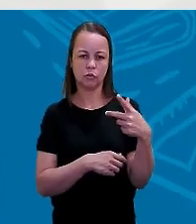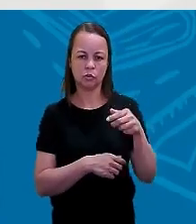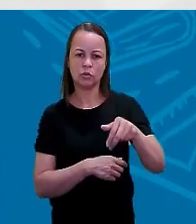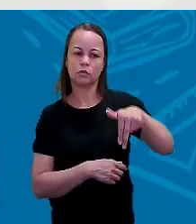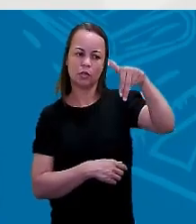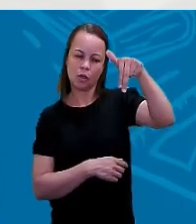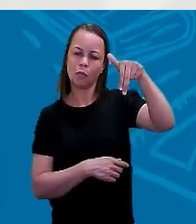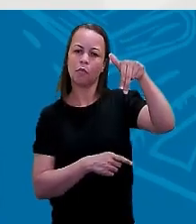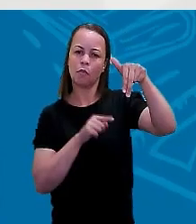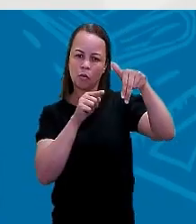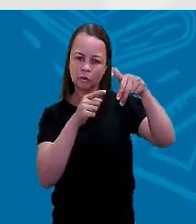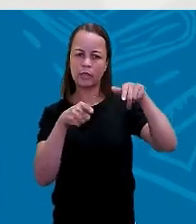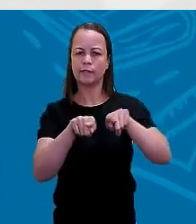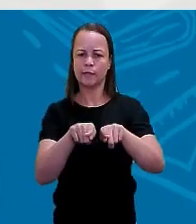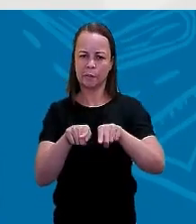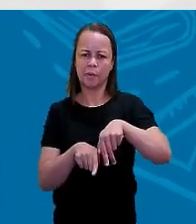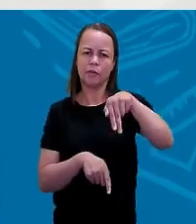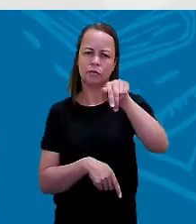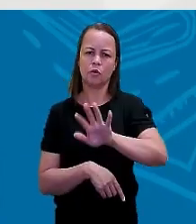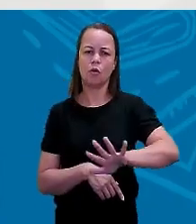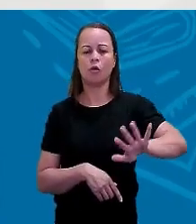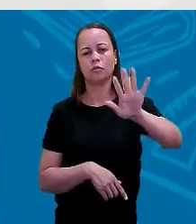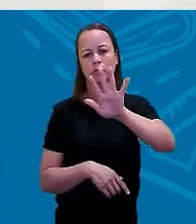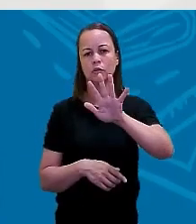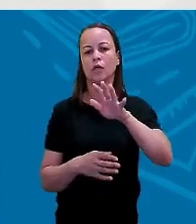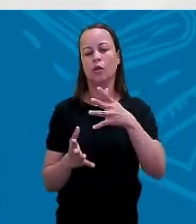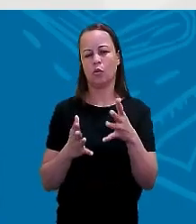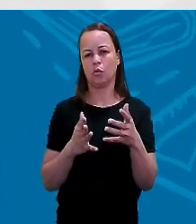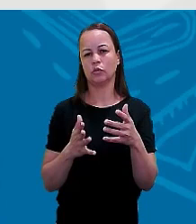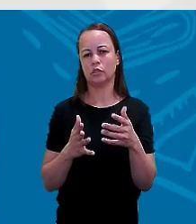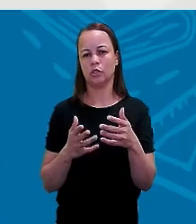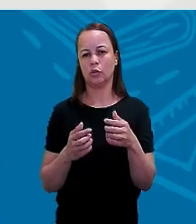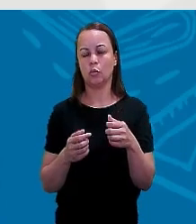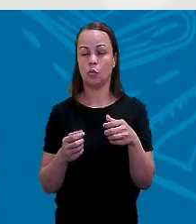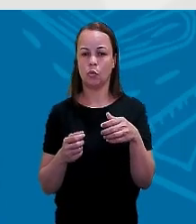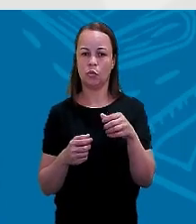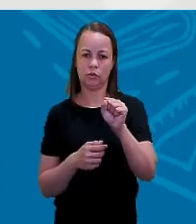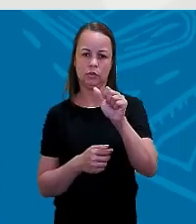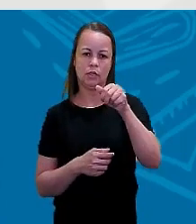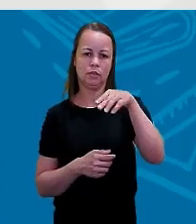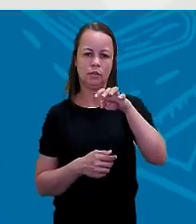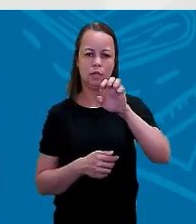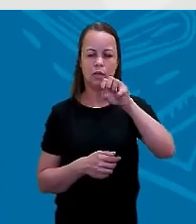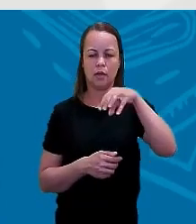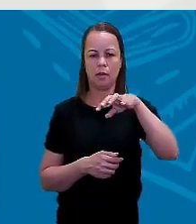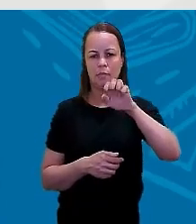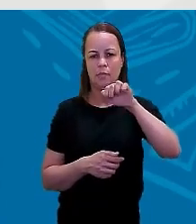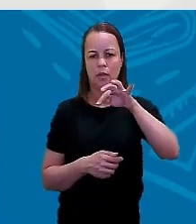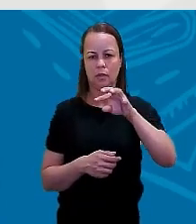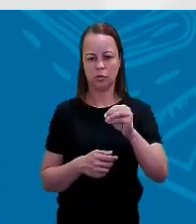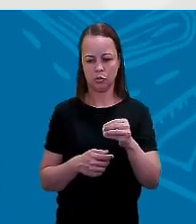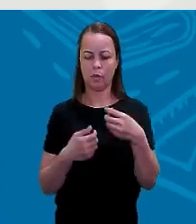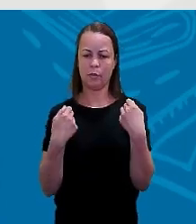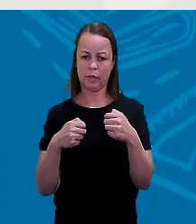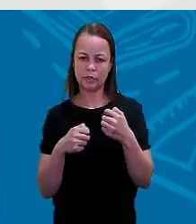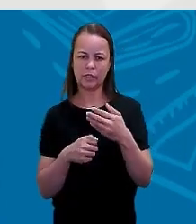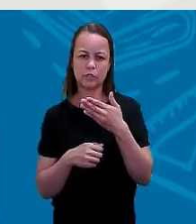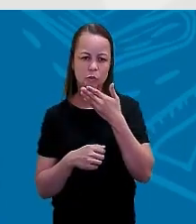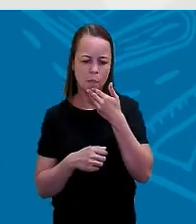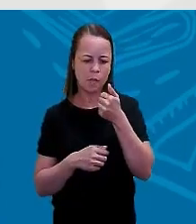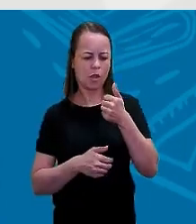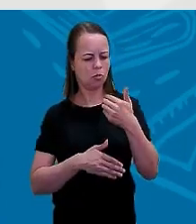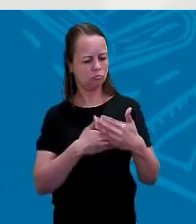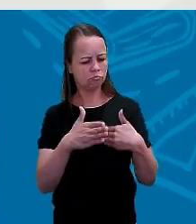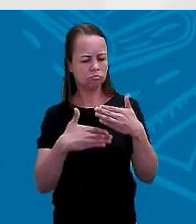nossa região nordeste, onde o saneamento é ainda muito precário e precisa de fato melhorar. Precisamos avançar